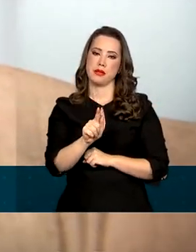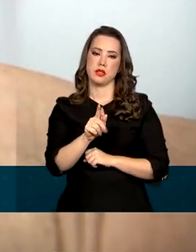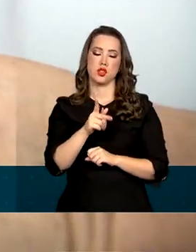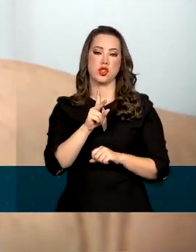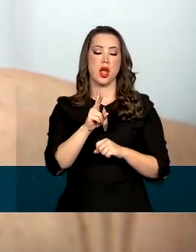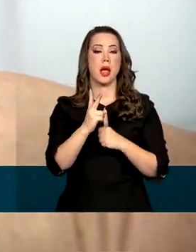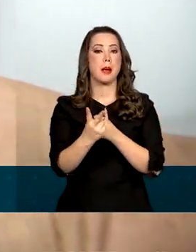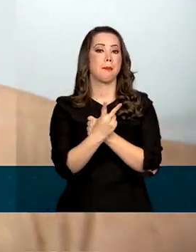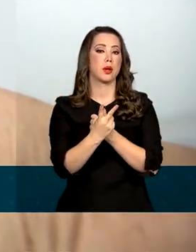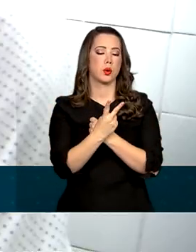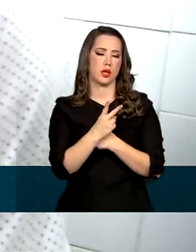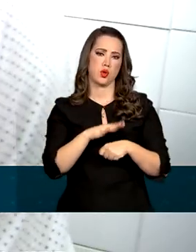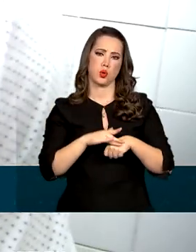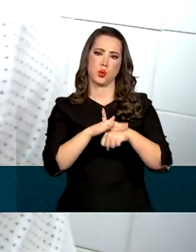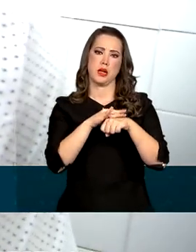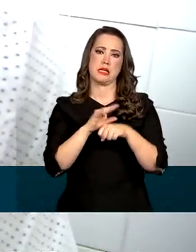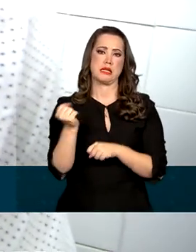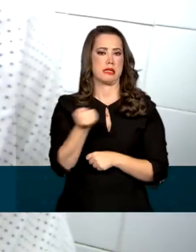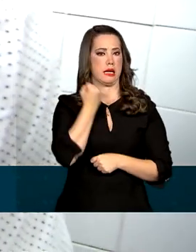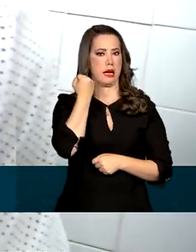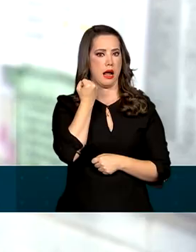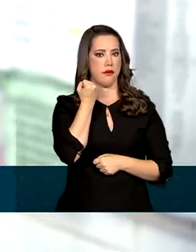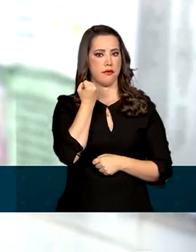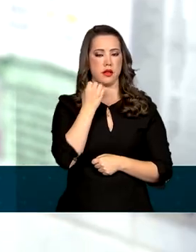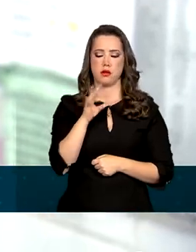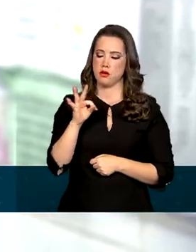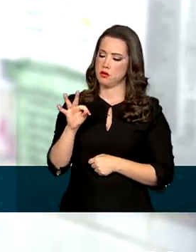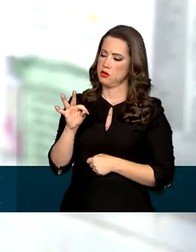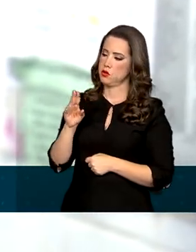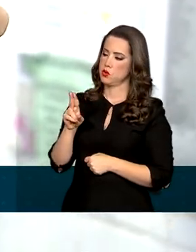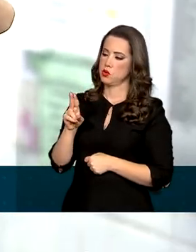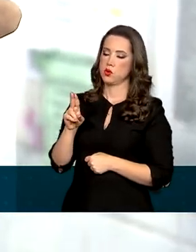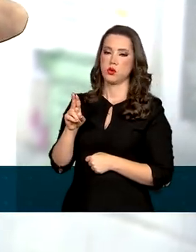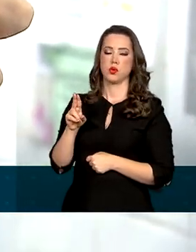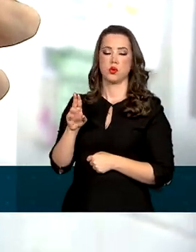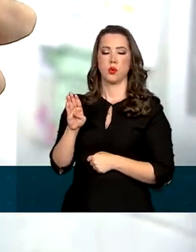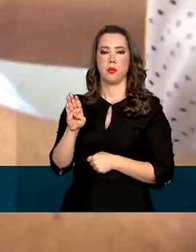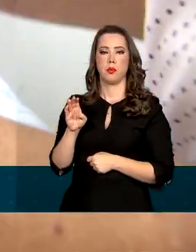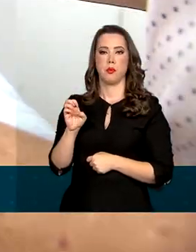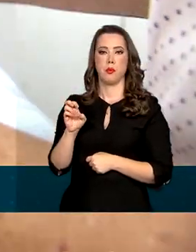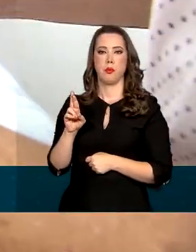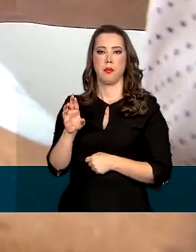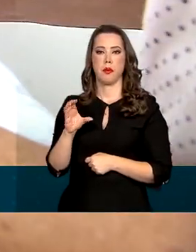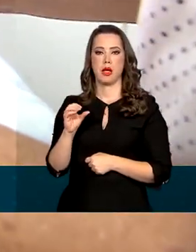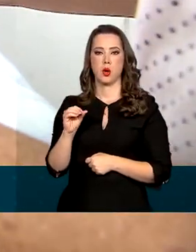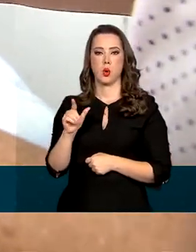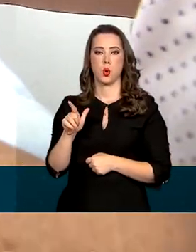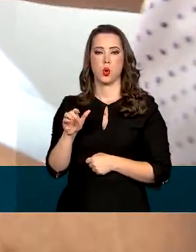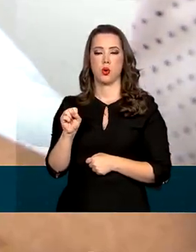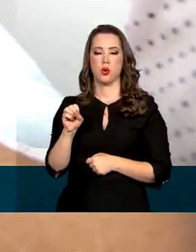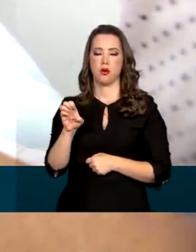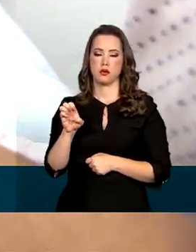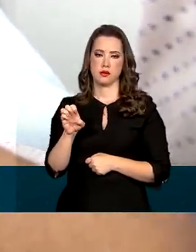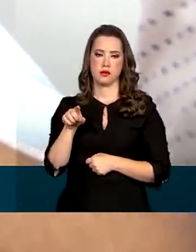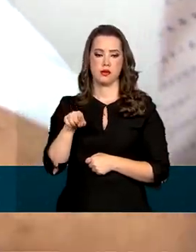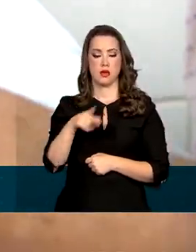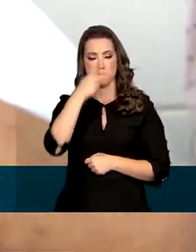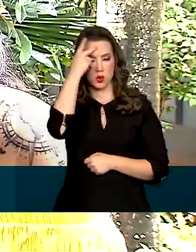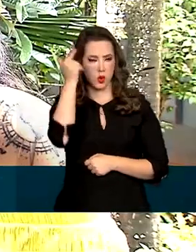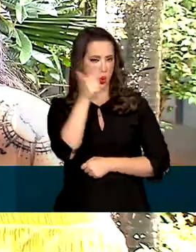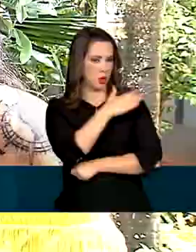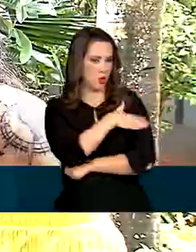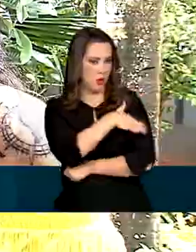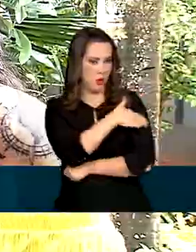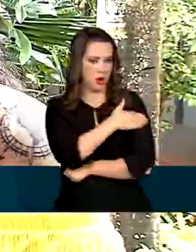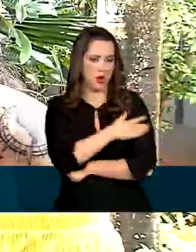contra uma doença grave, a tuberculose. Mas mesmo quem não tem o sinal e foi imunizado ainda criança, está protegido.